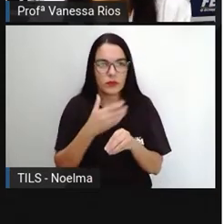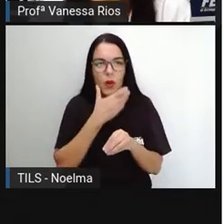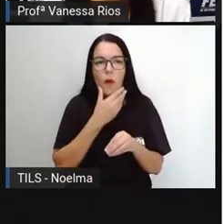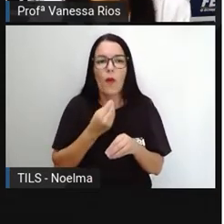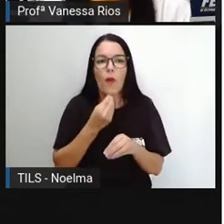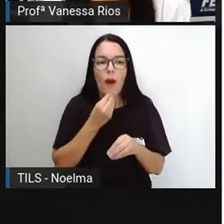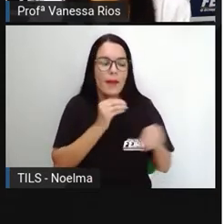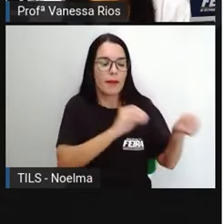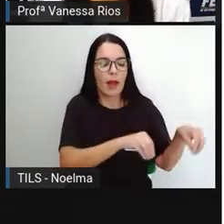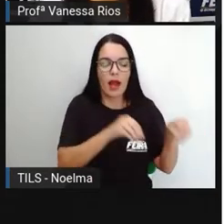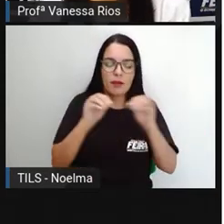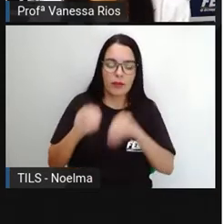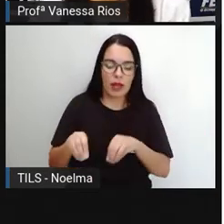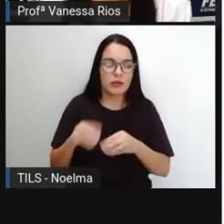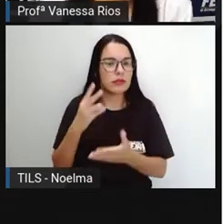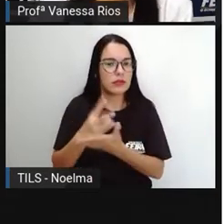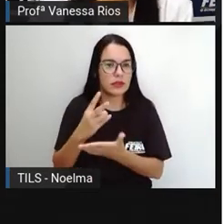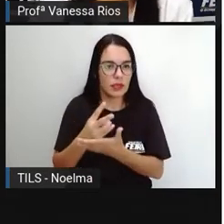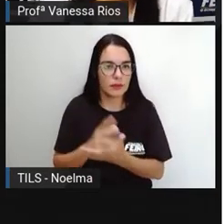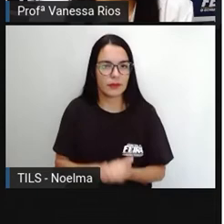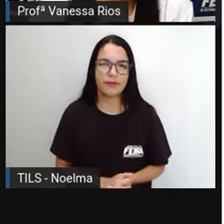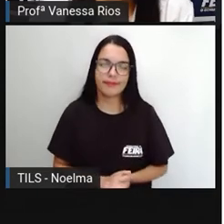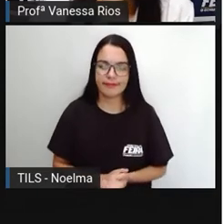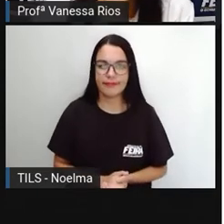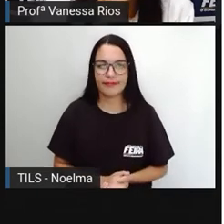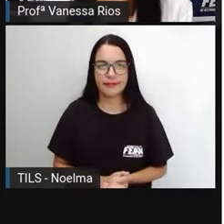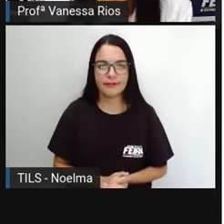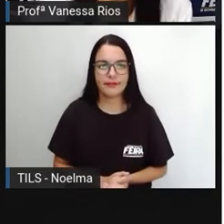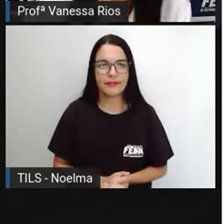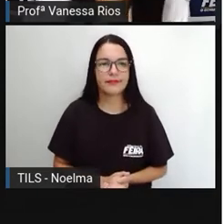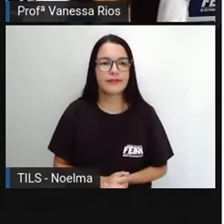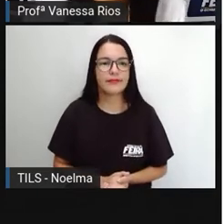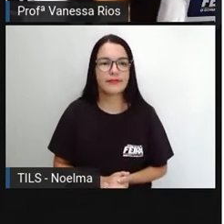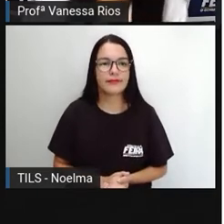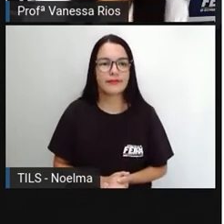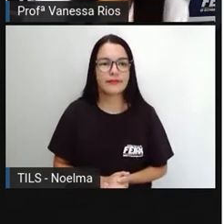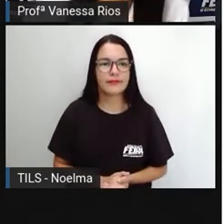humano. E aí, a Protraz a pergunta: o que é nomadismo?